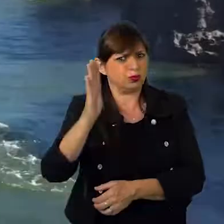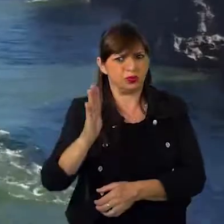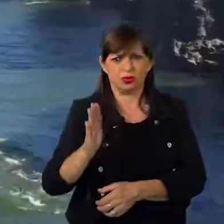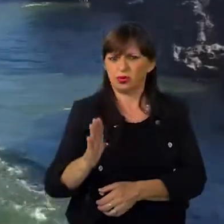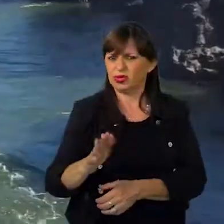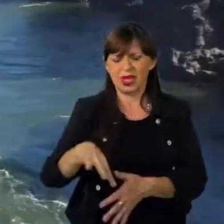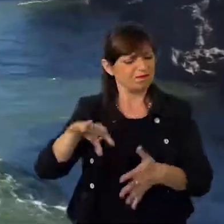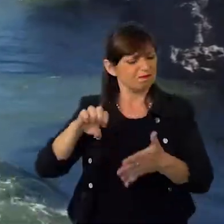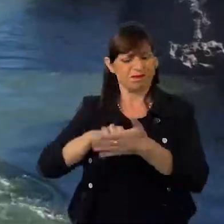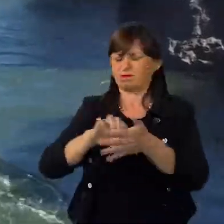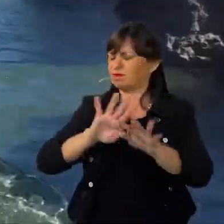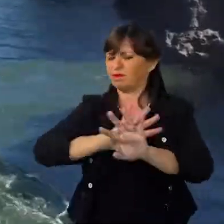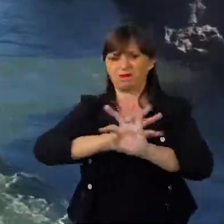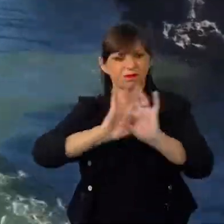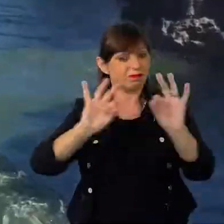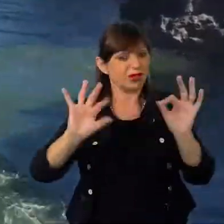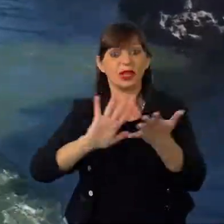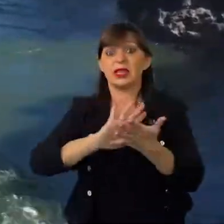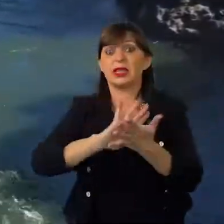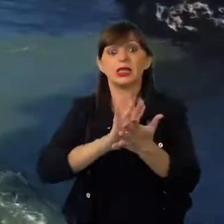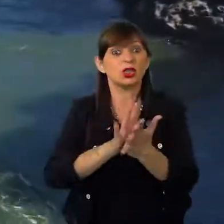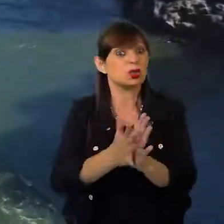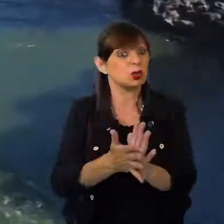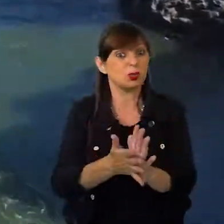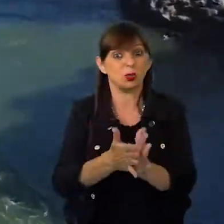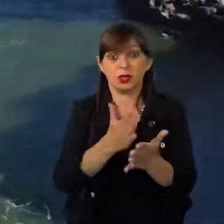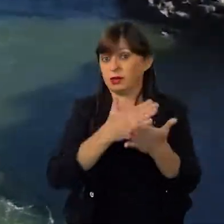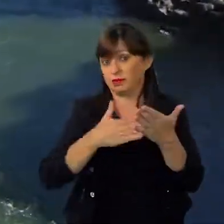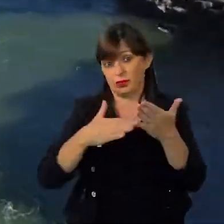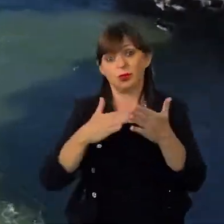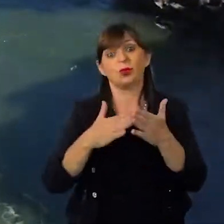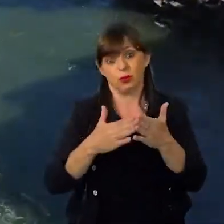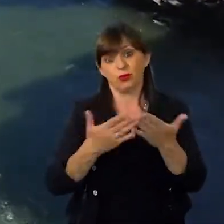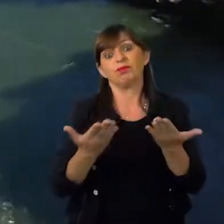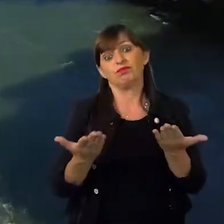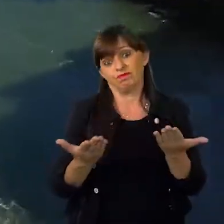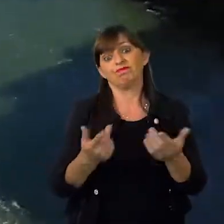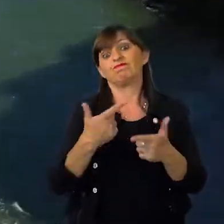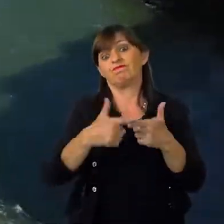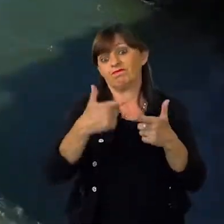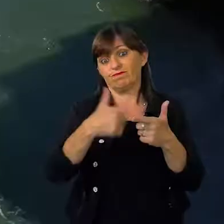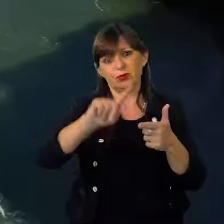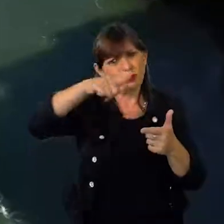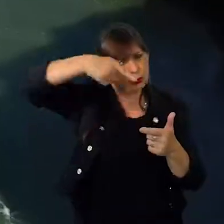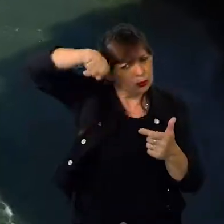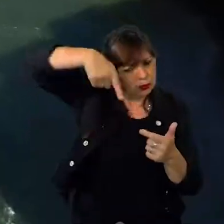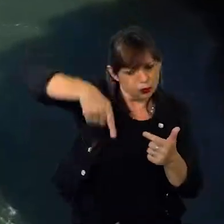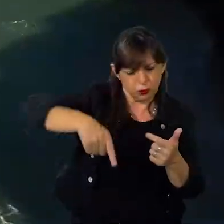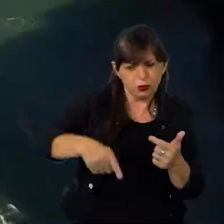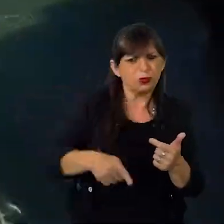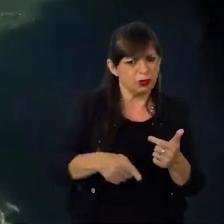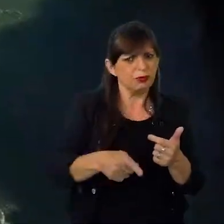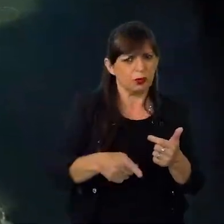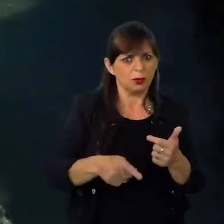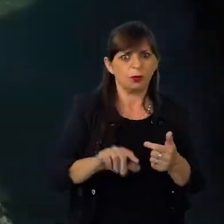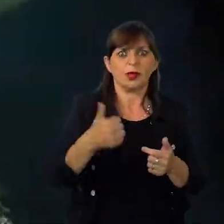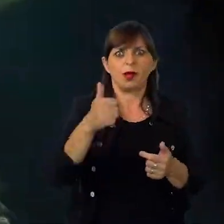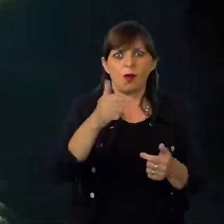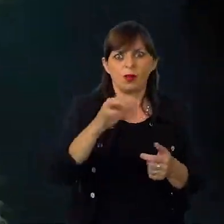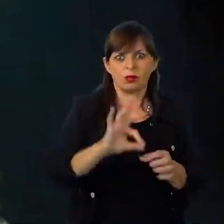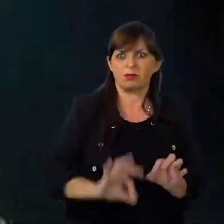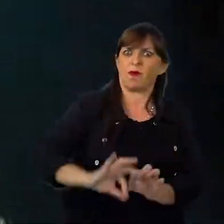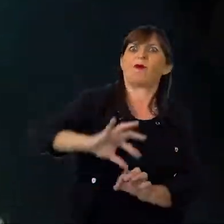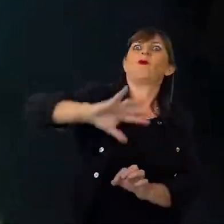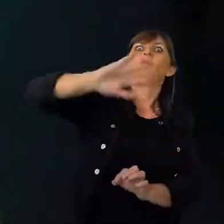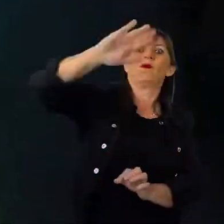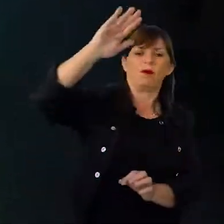fazer o Google burro embolar as bolsas ali a profundidade que insistir em uma hoje com estudos